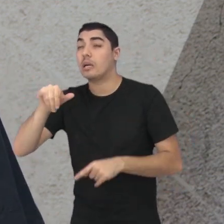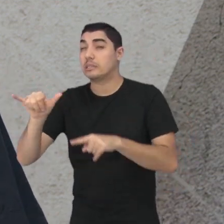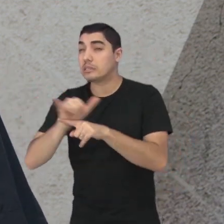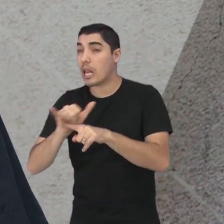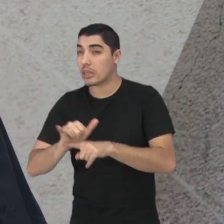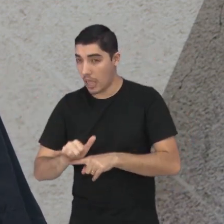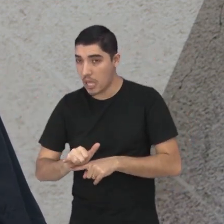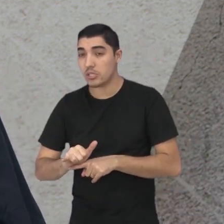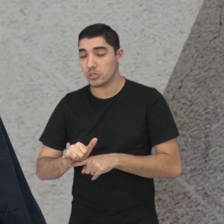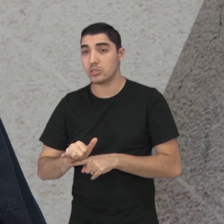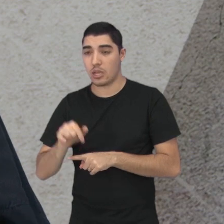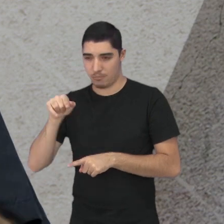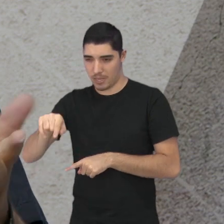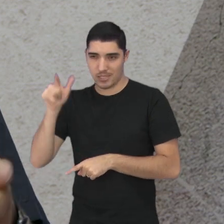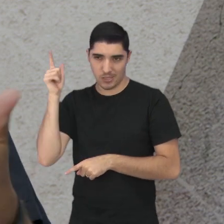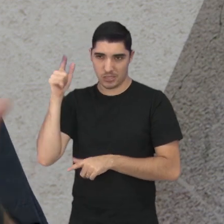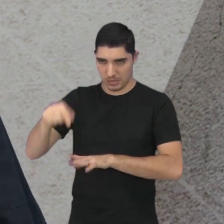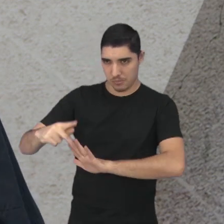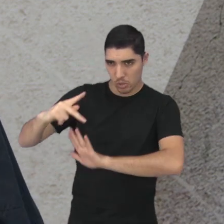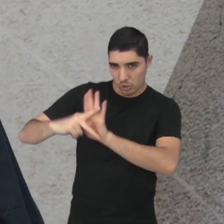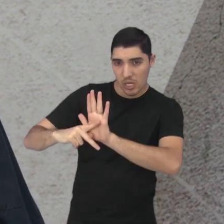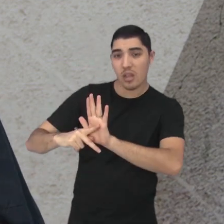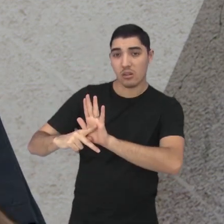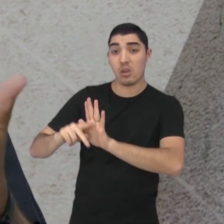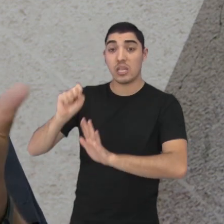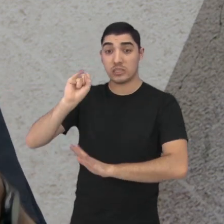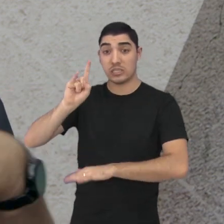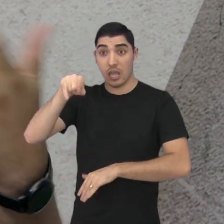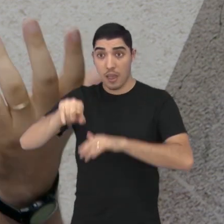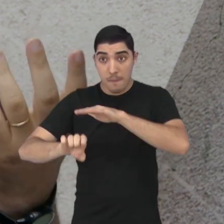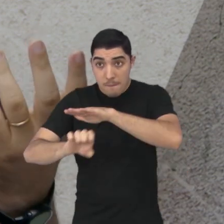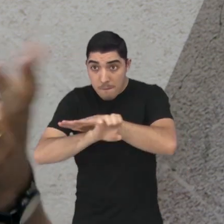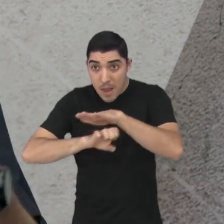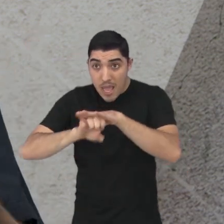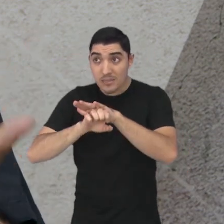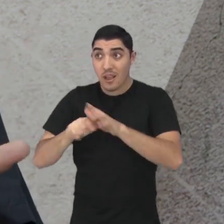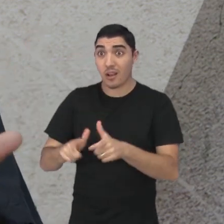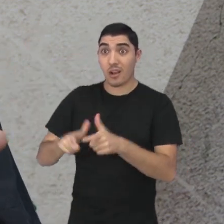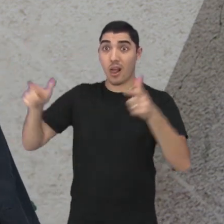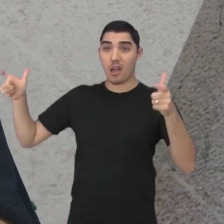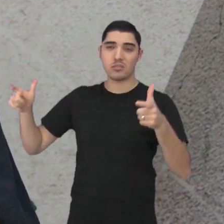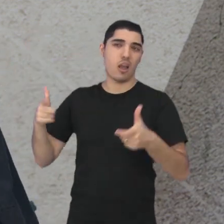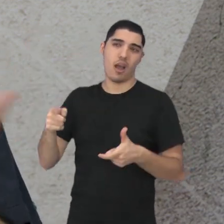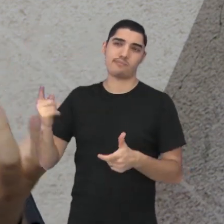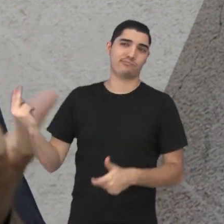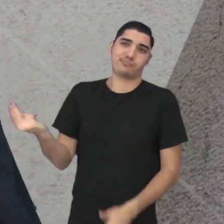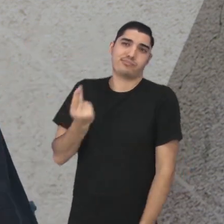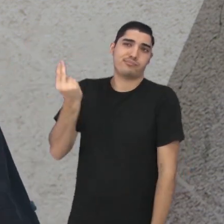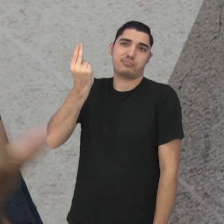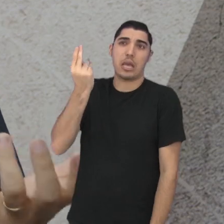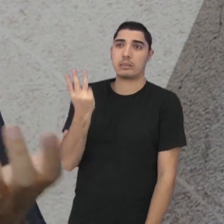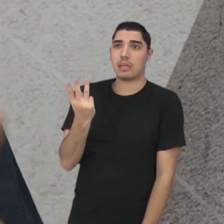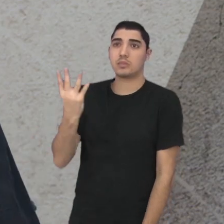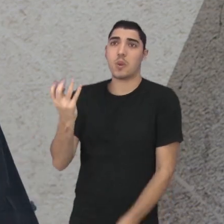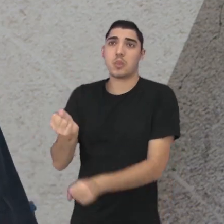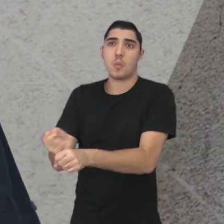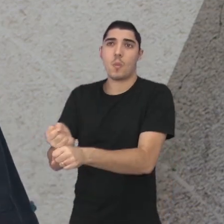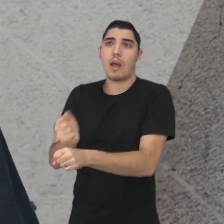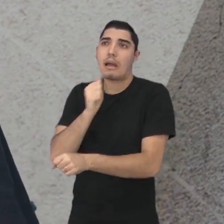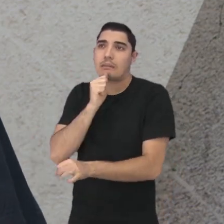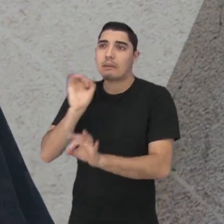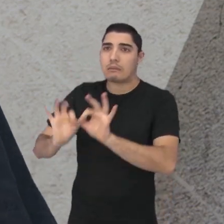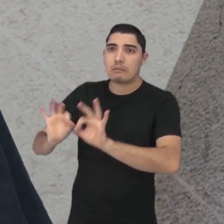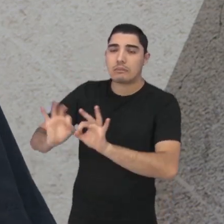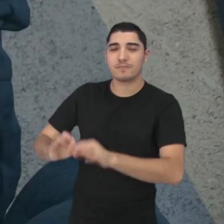ali para o projeto, para o produto, se for uma empresa muito grande, já não faria muito sentido tanto tempo,